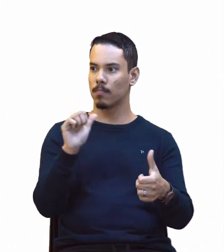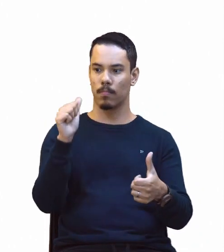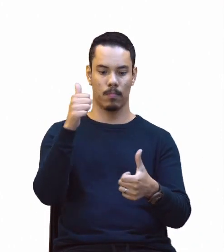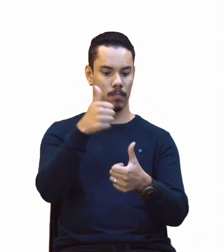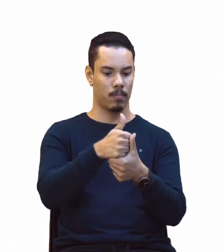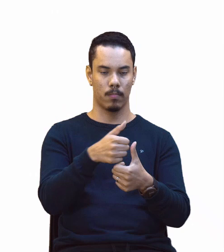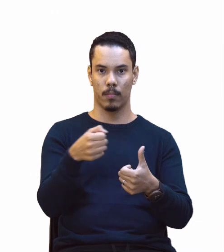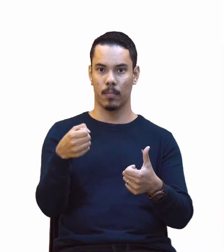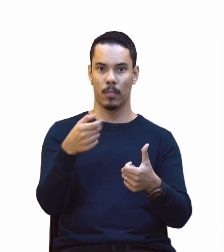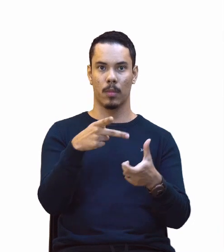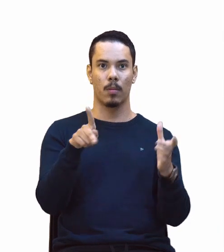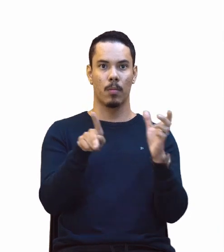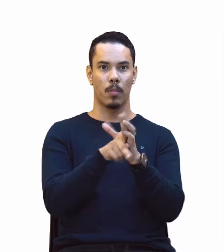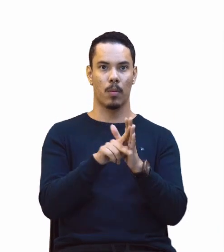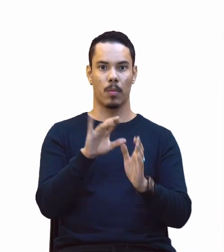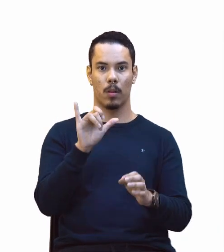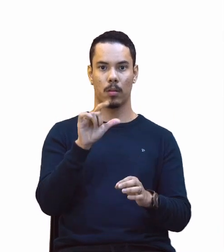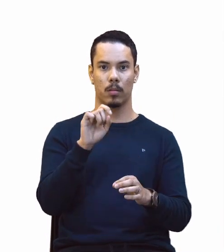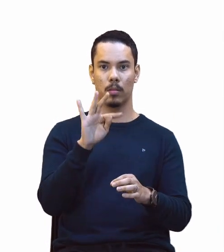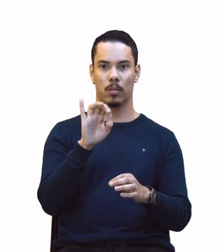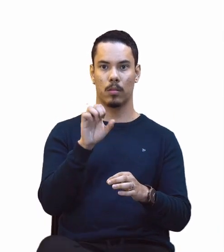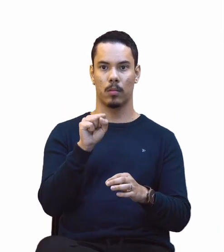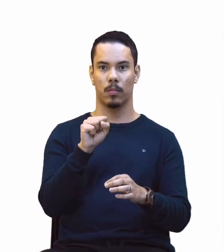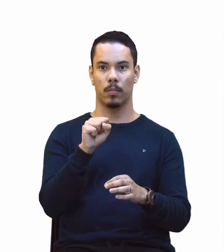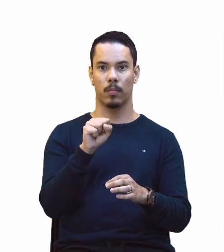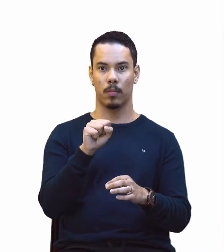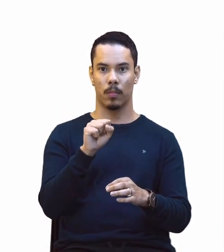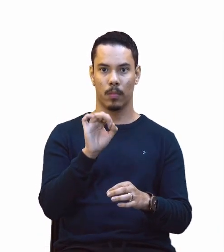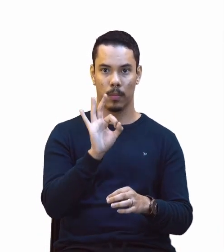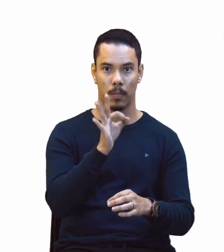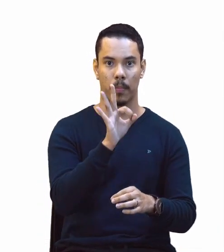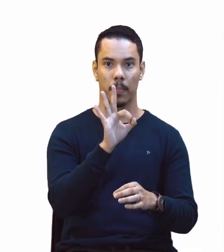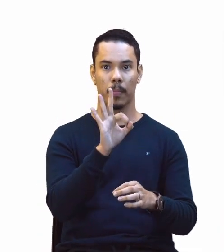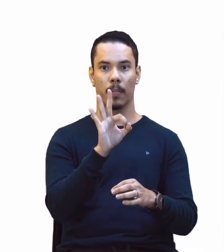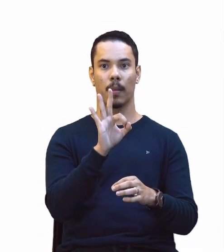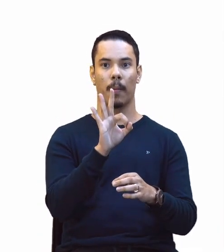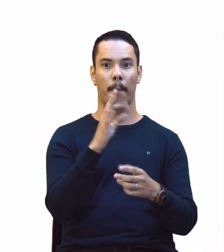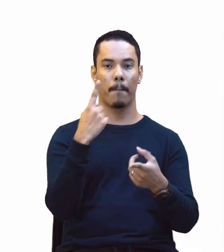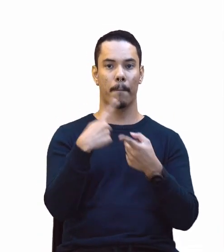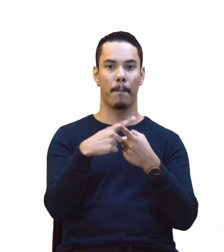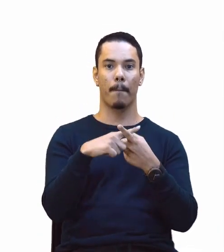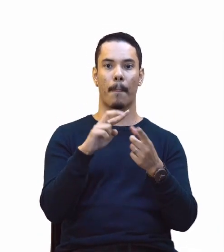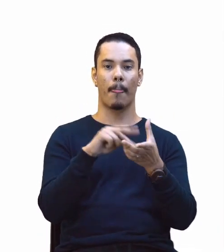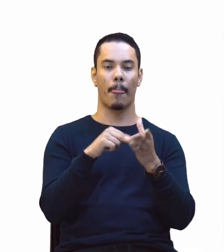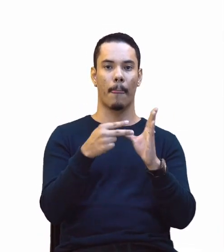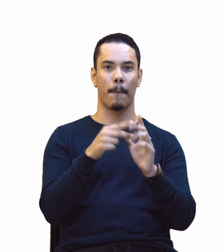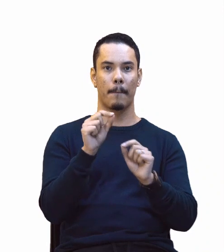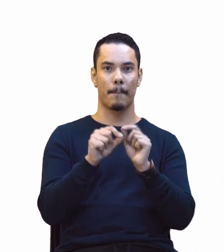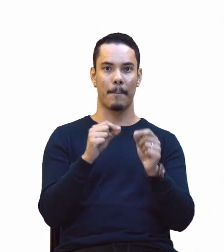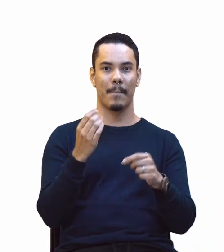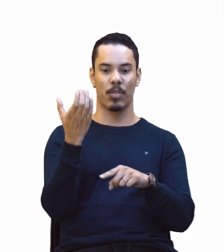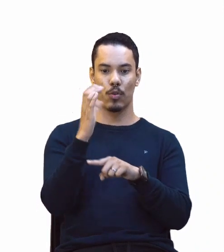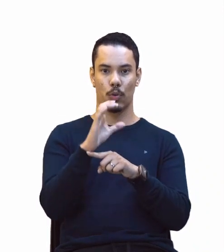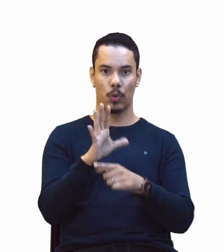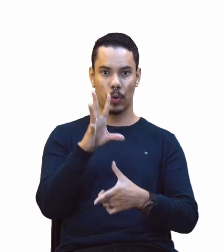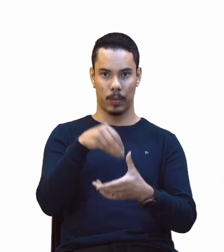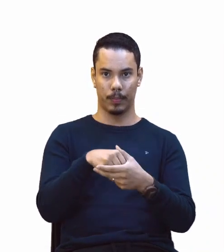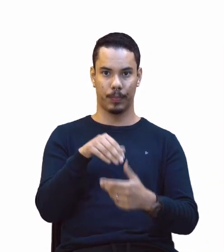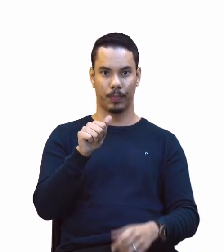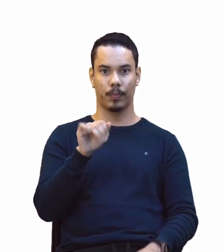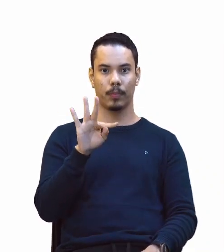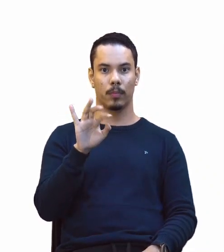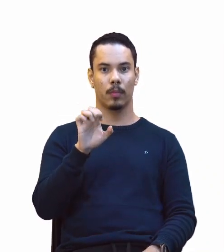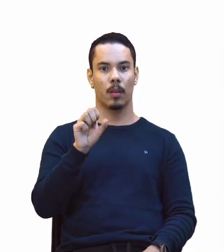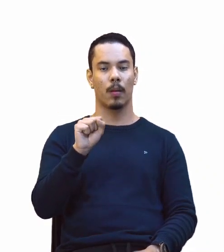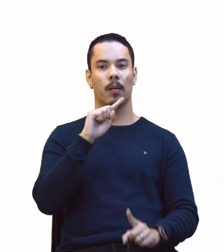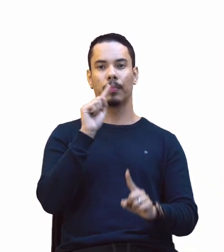democratizante de Clístenes. Clístenes ele implantou reformas políticas em Atenas com o